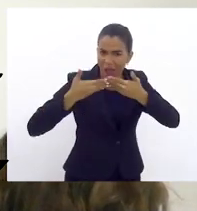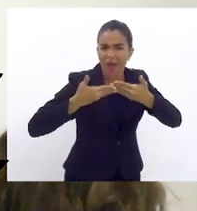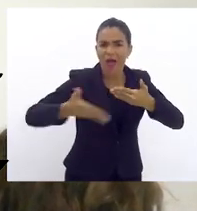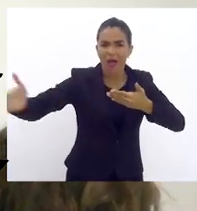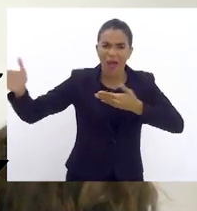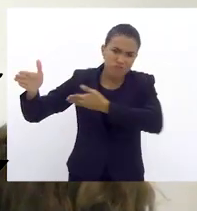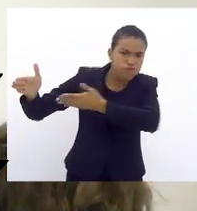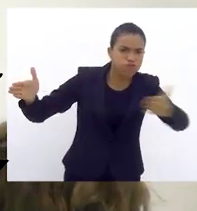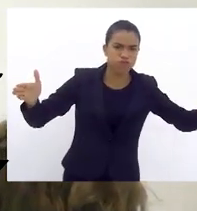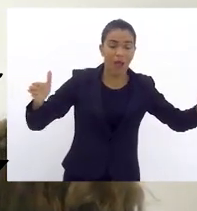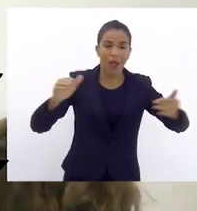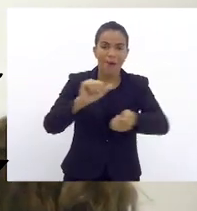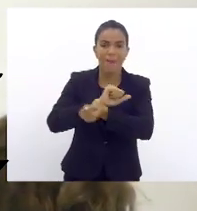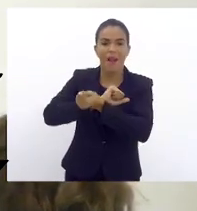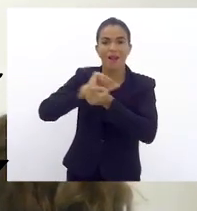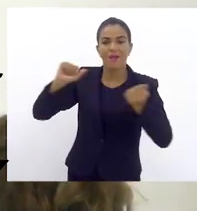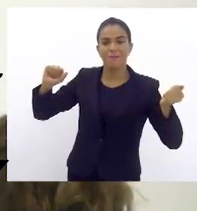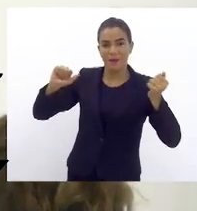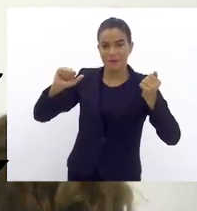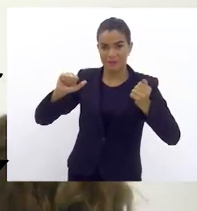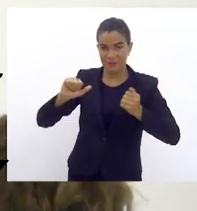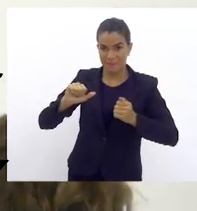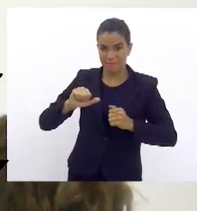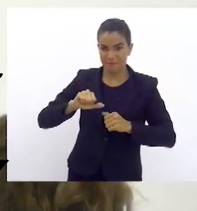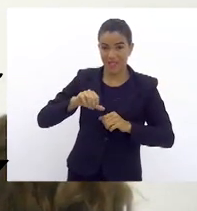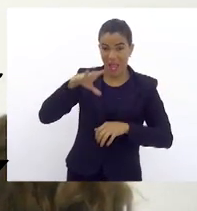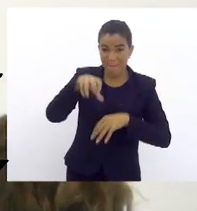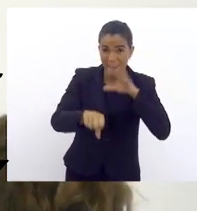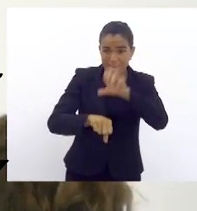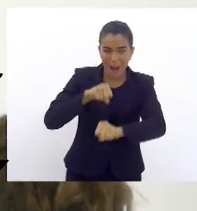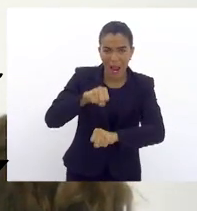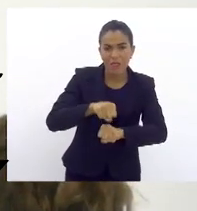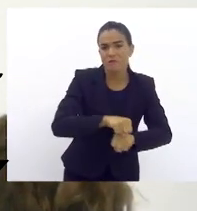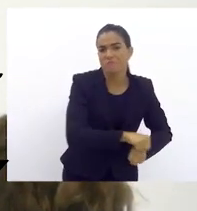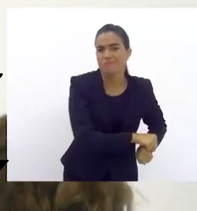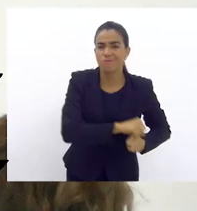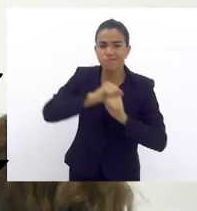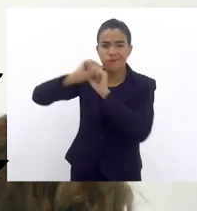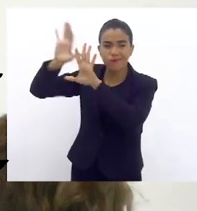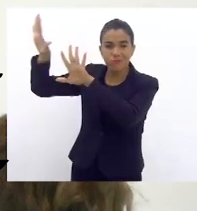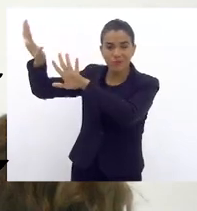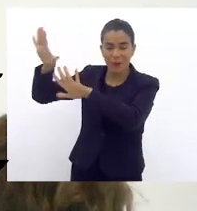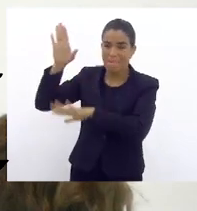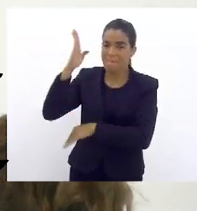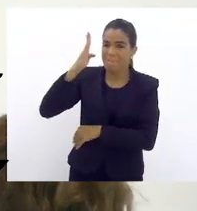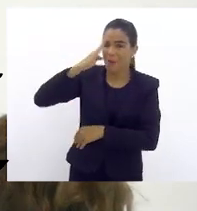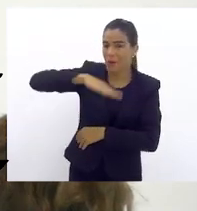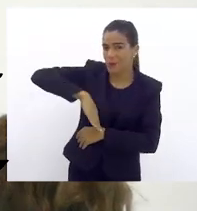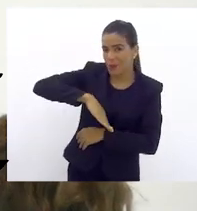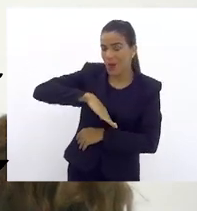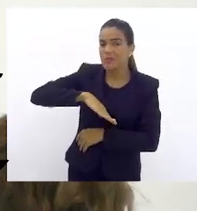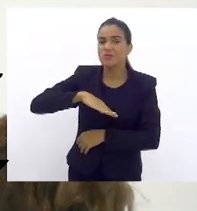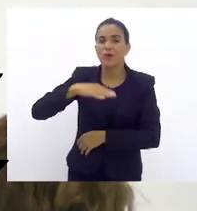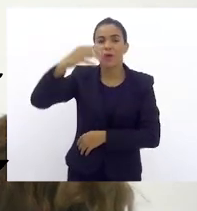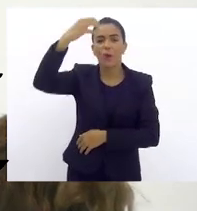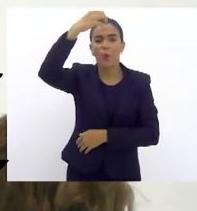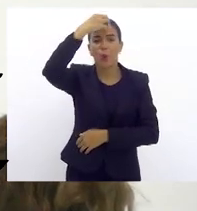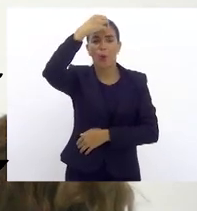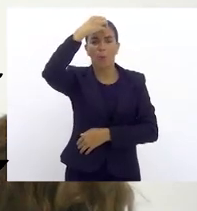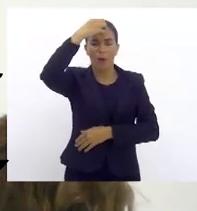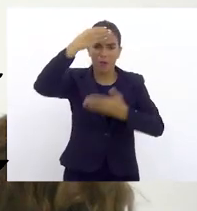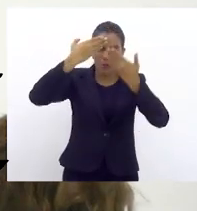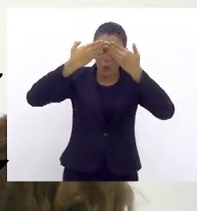a liberdade descoloniza a crença maldosa que põe a culpa no